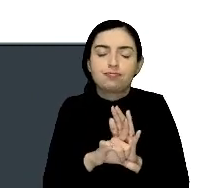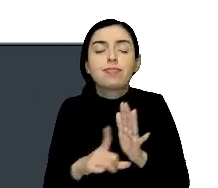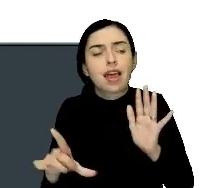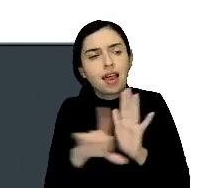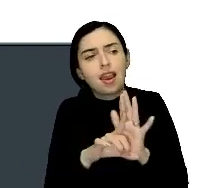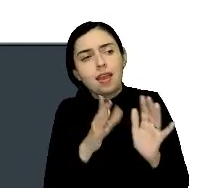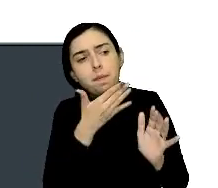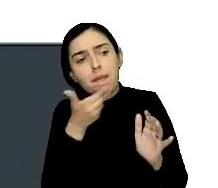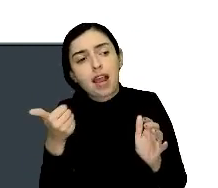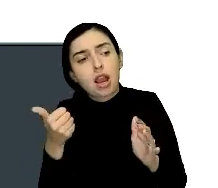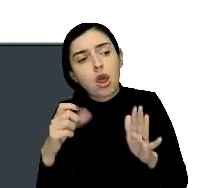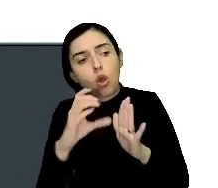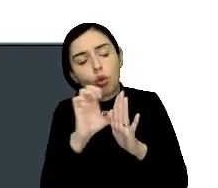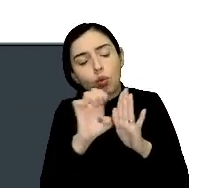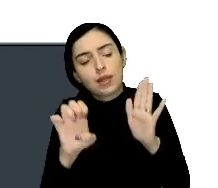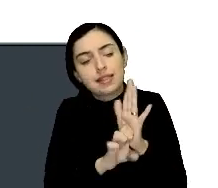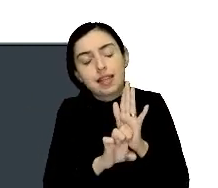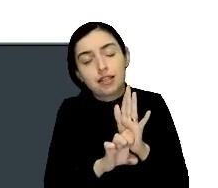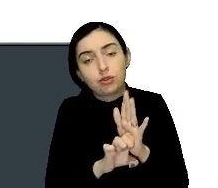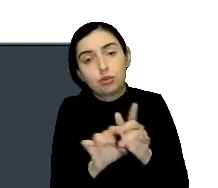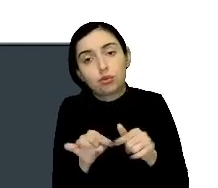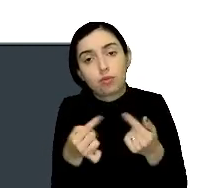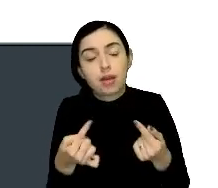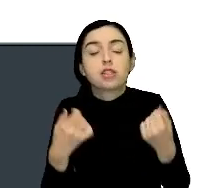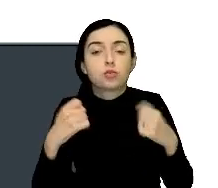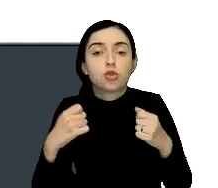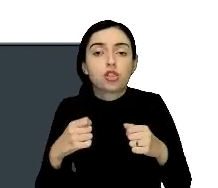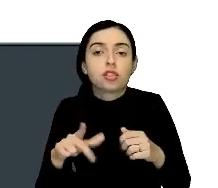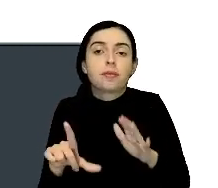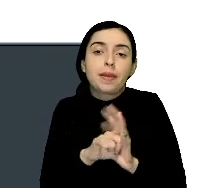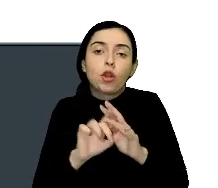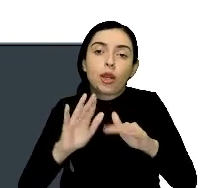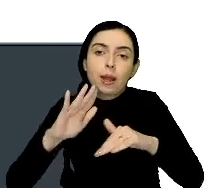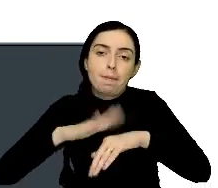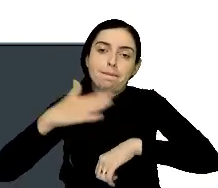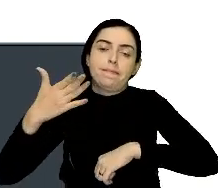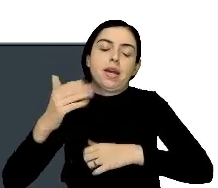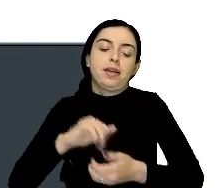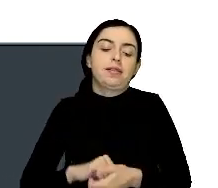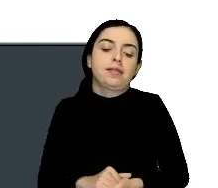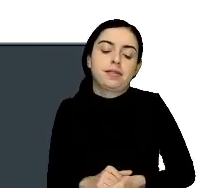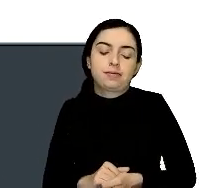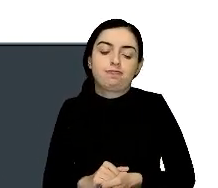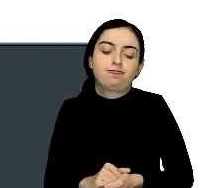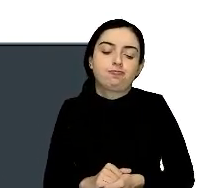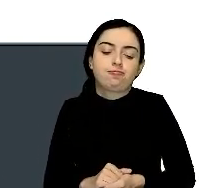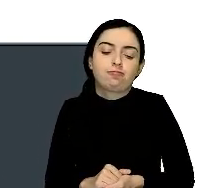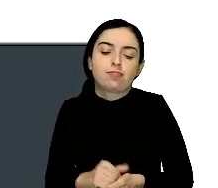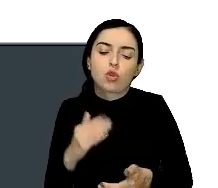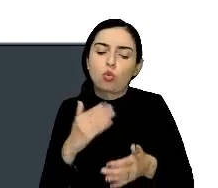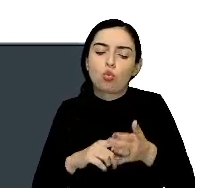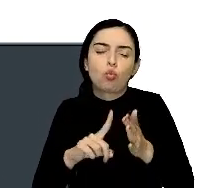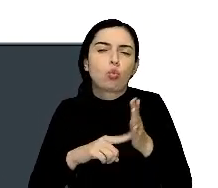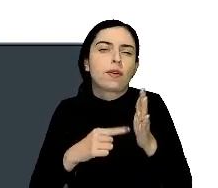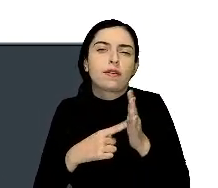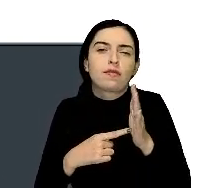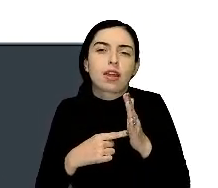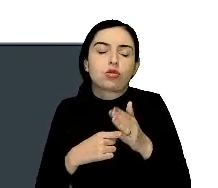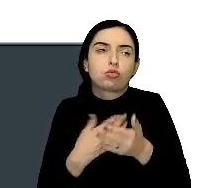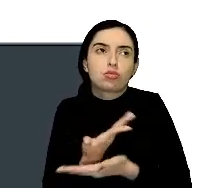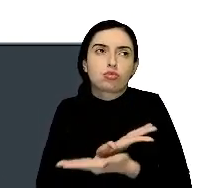era, mas ela poderia ser melhor. Um dos vetos é um veto para a